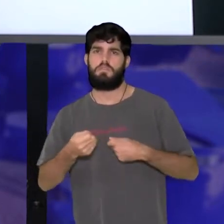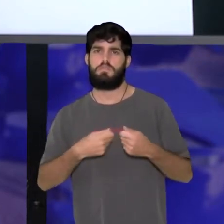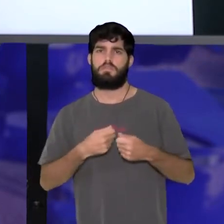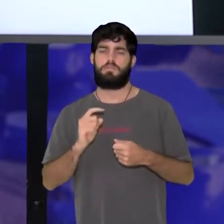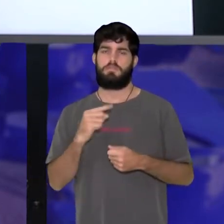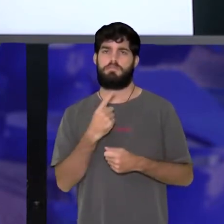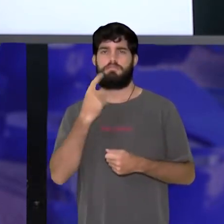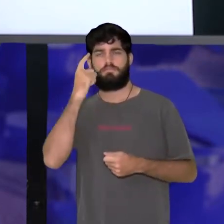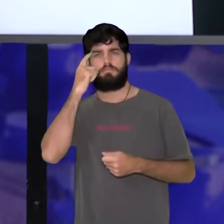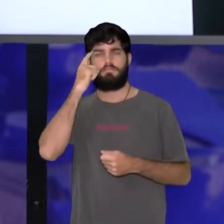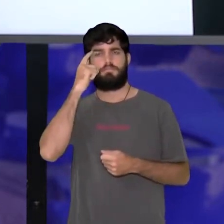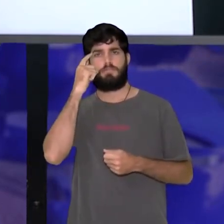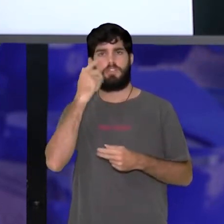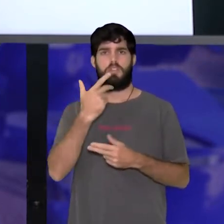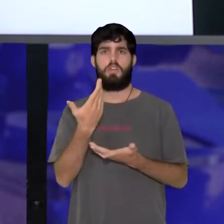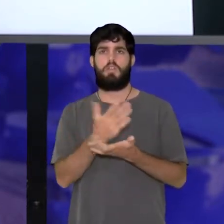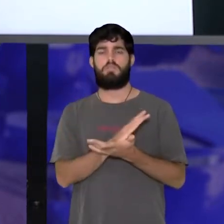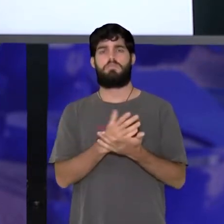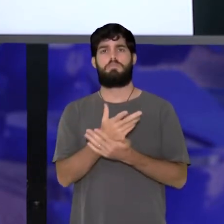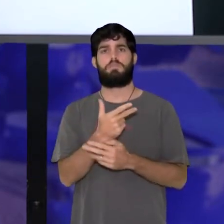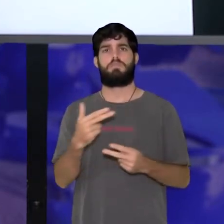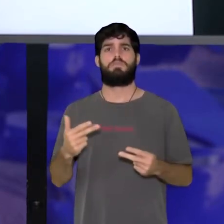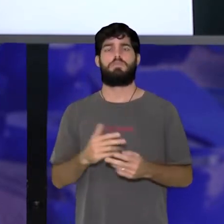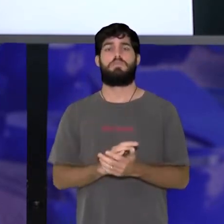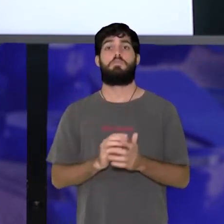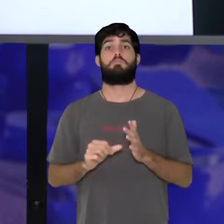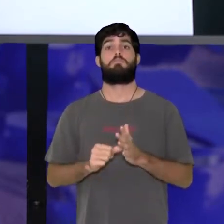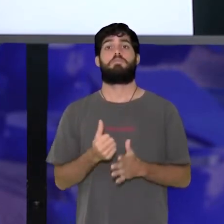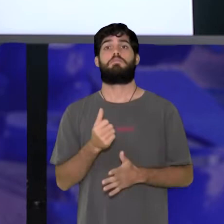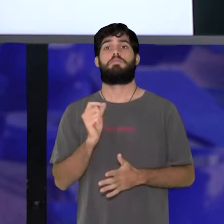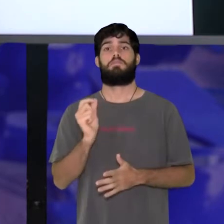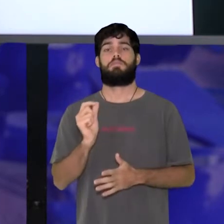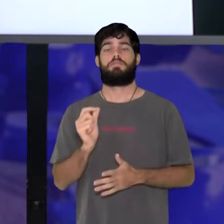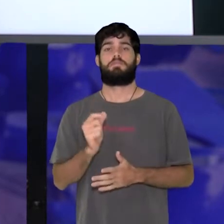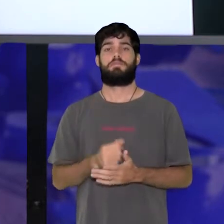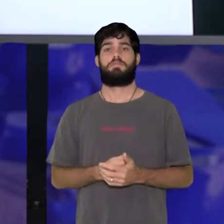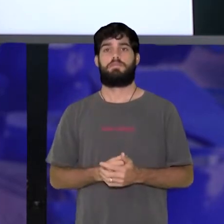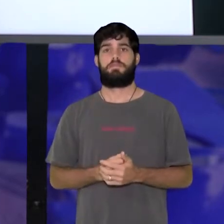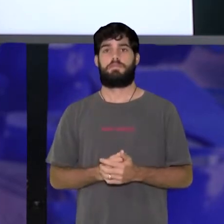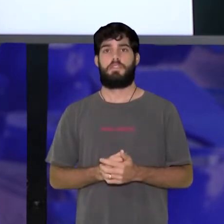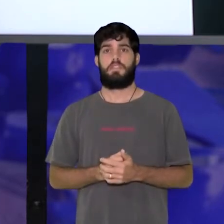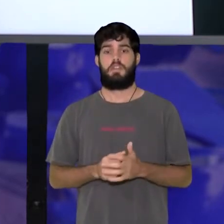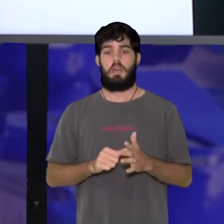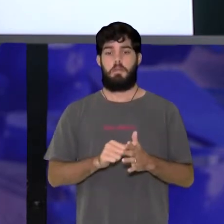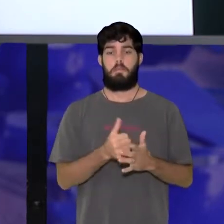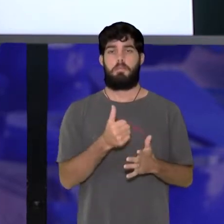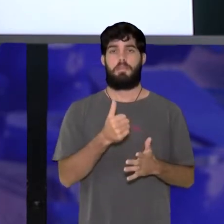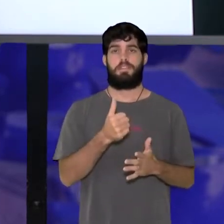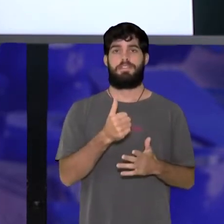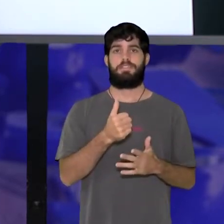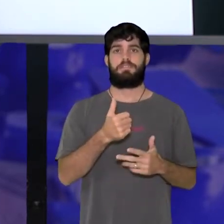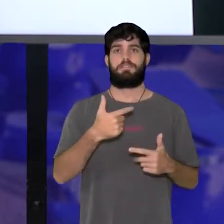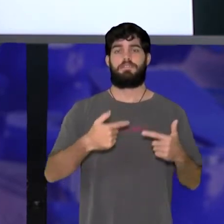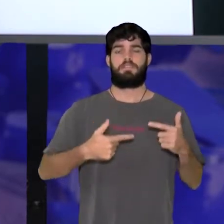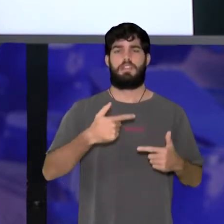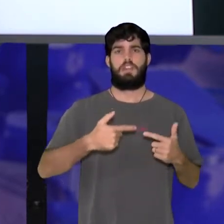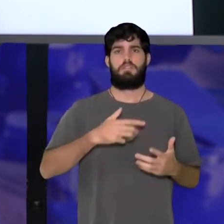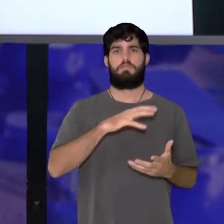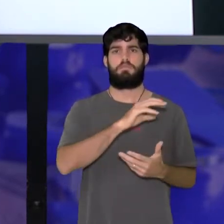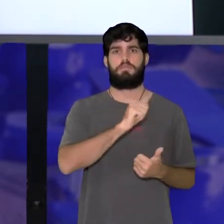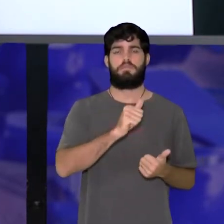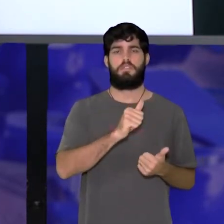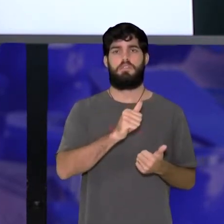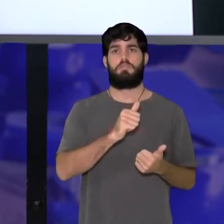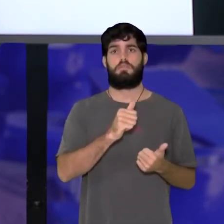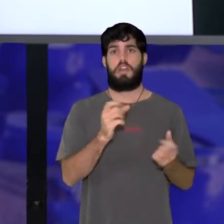alguns elementos, né? O primeiro deles é, quando a Primeira Guerra terminou, mais ou menos 12